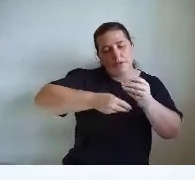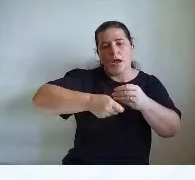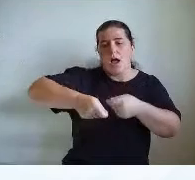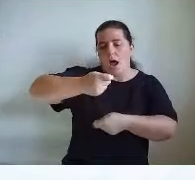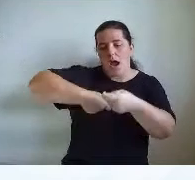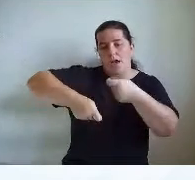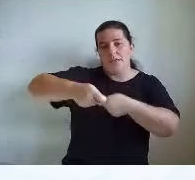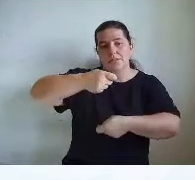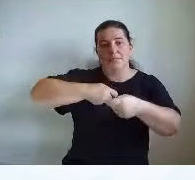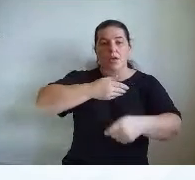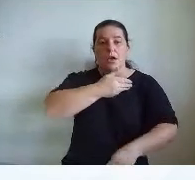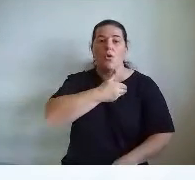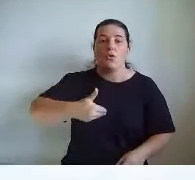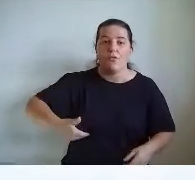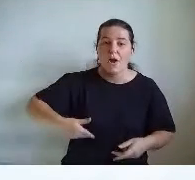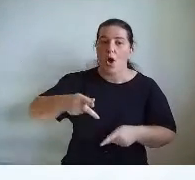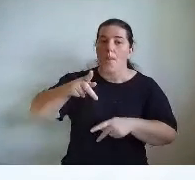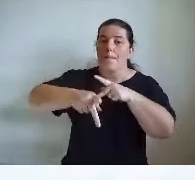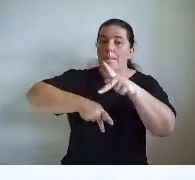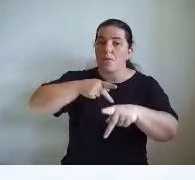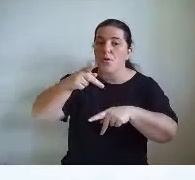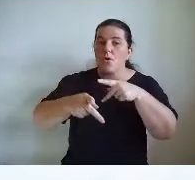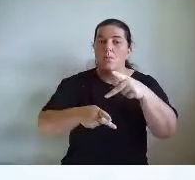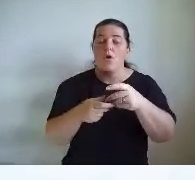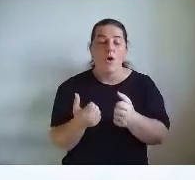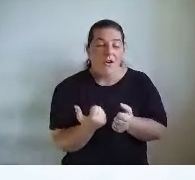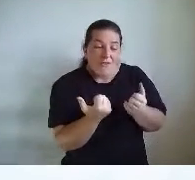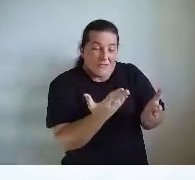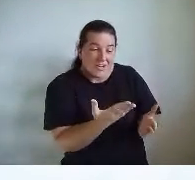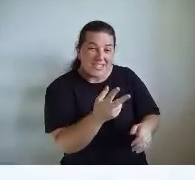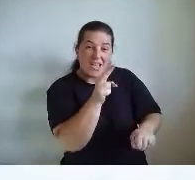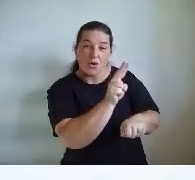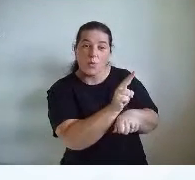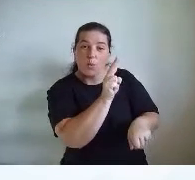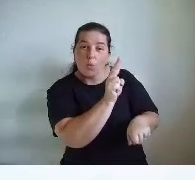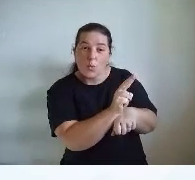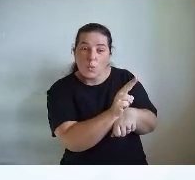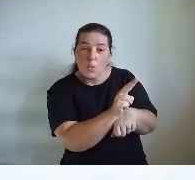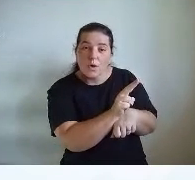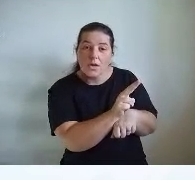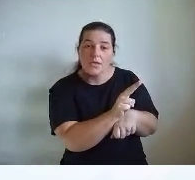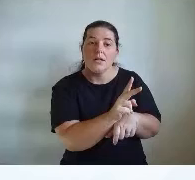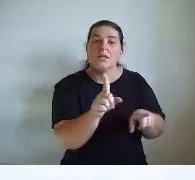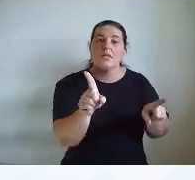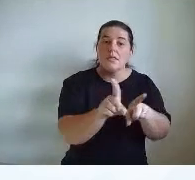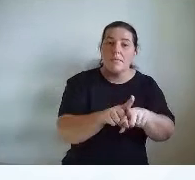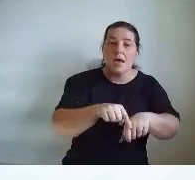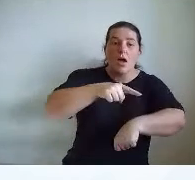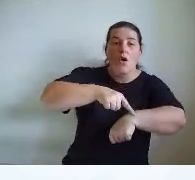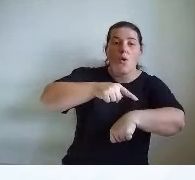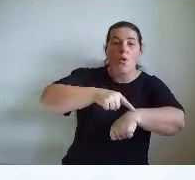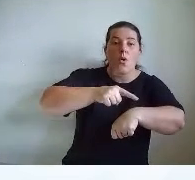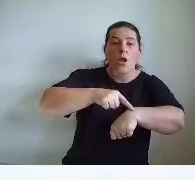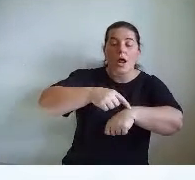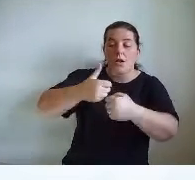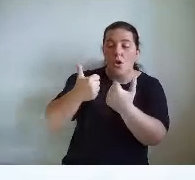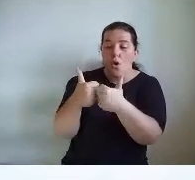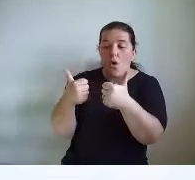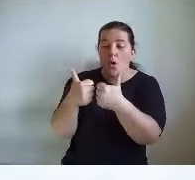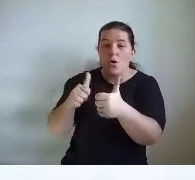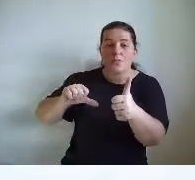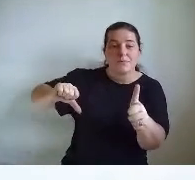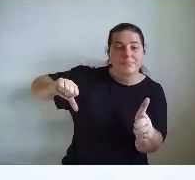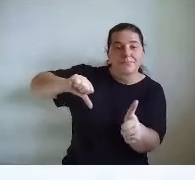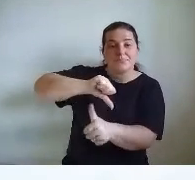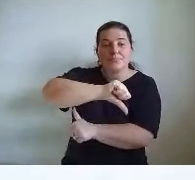não oferecerem condições adequadas de proteção, e isso inclui os horários alternativos de transporte coletivo, eles